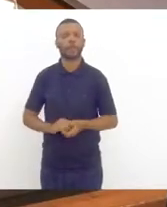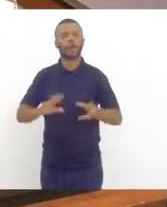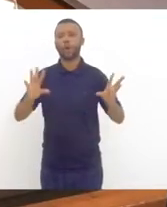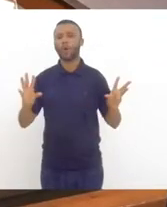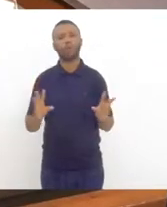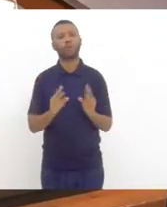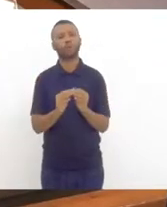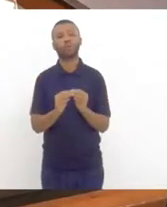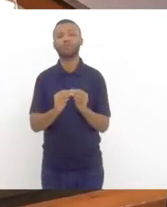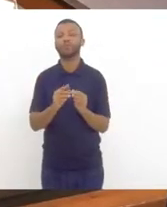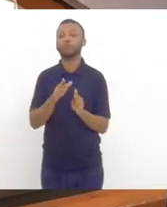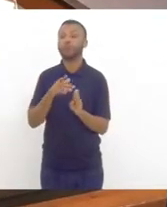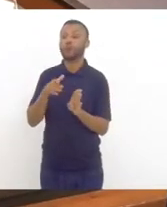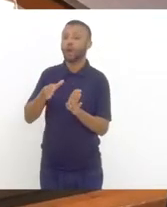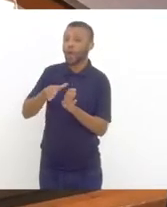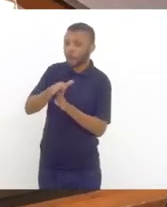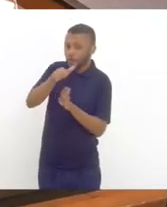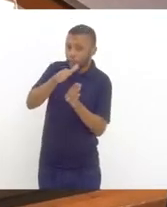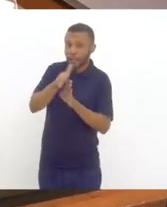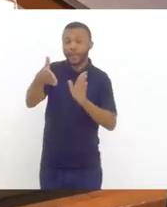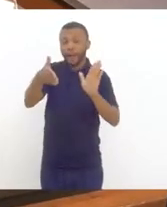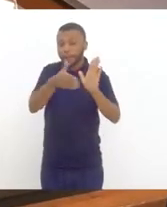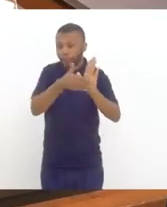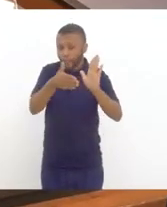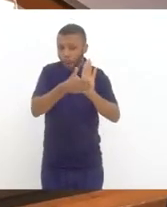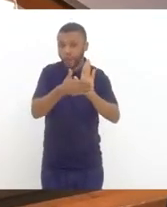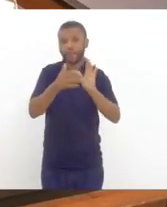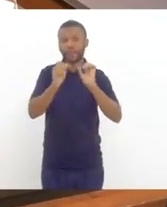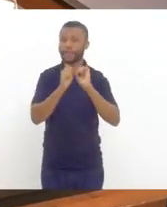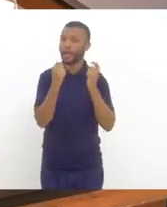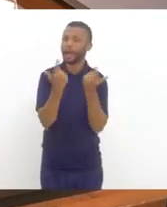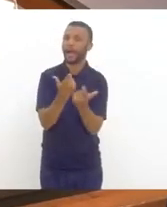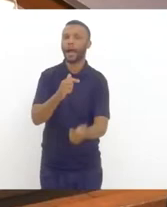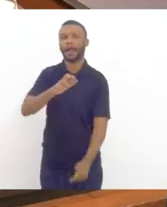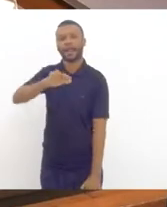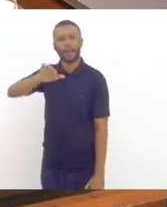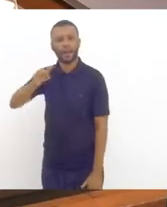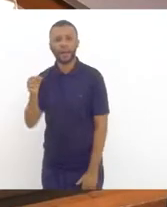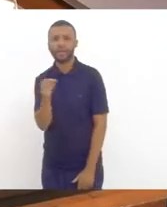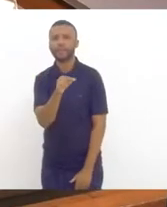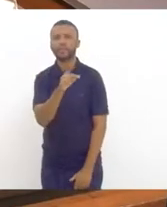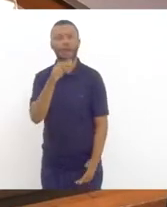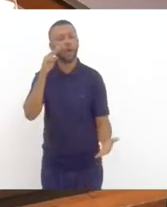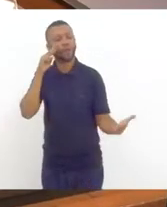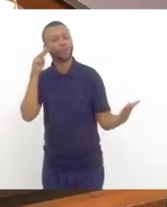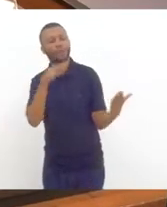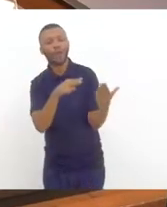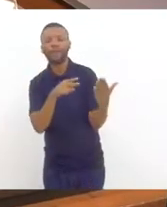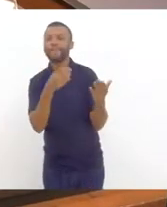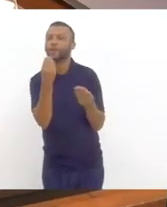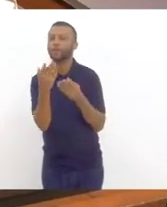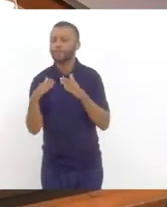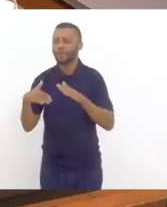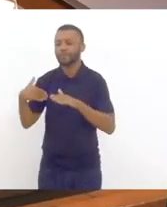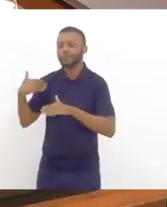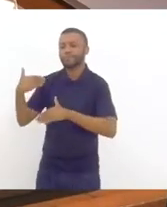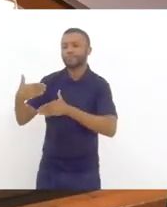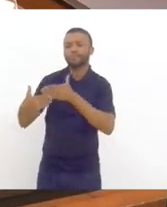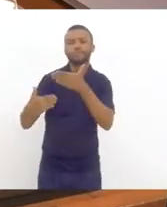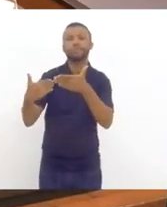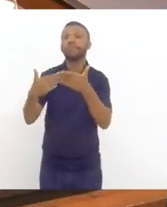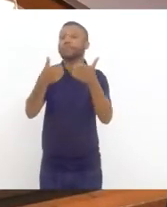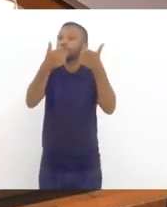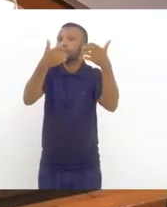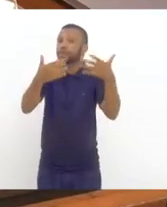recomenda-se que a proposição legislativa observe os contornos delineados